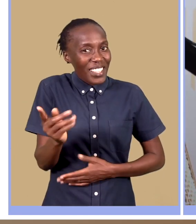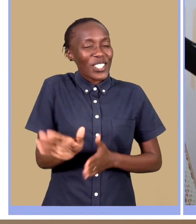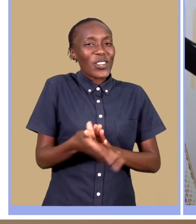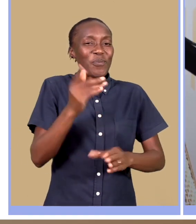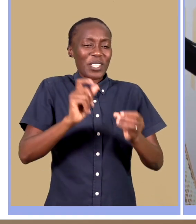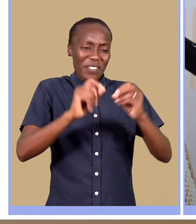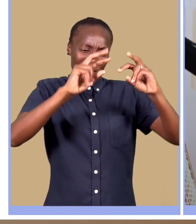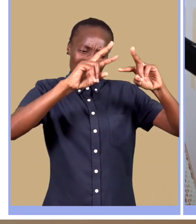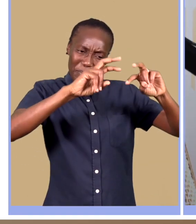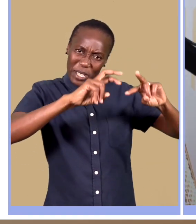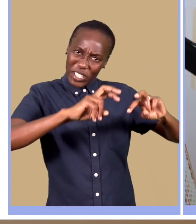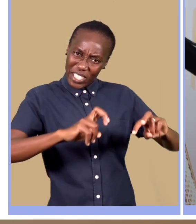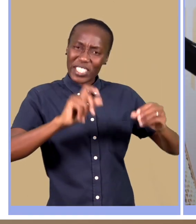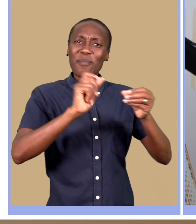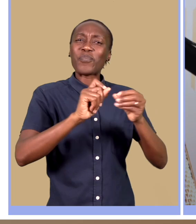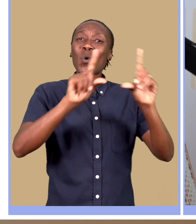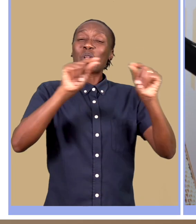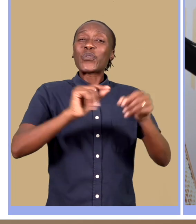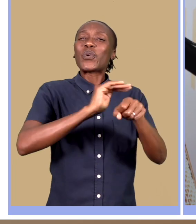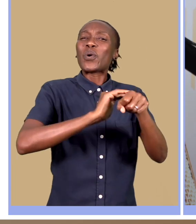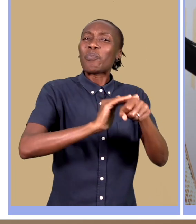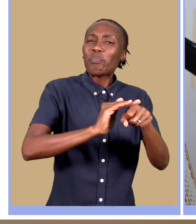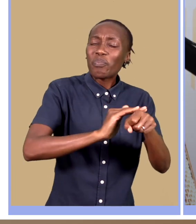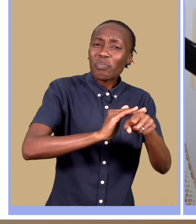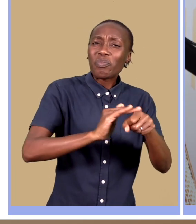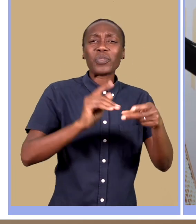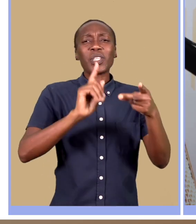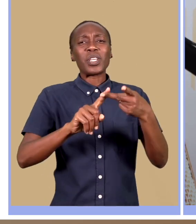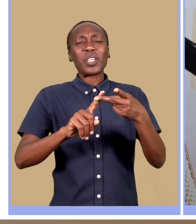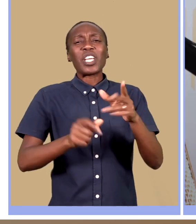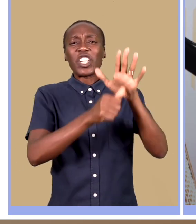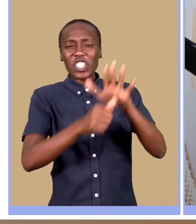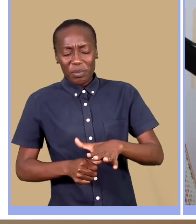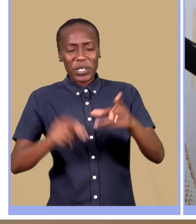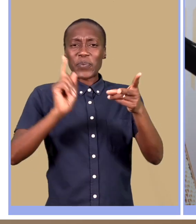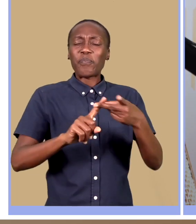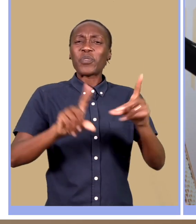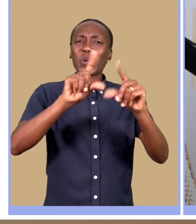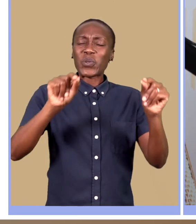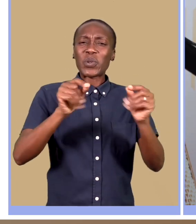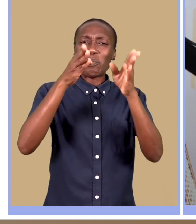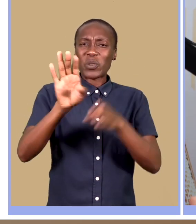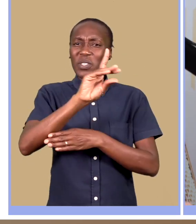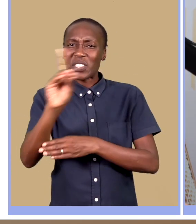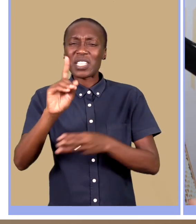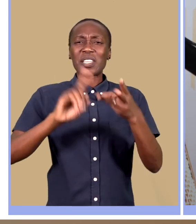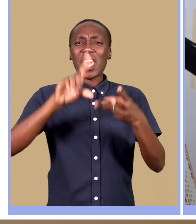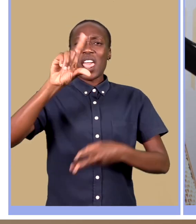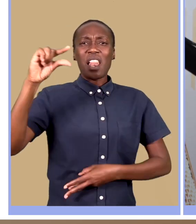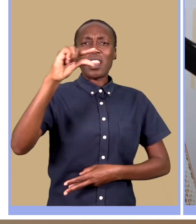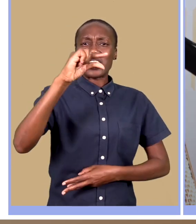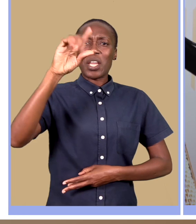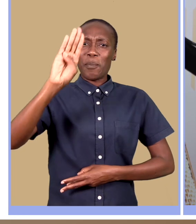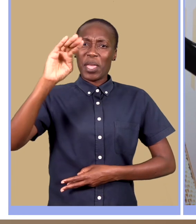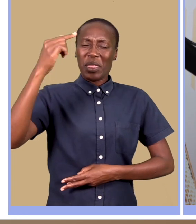pesquisas sobre discriminação racial, discriminação contra pessoas com deficiências, contra a comunidade LGBT, etc.